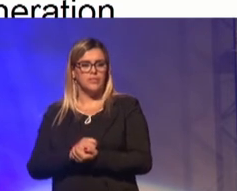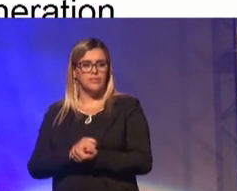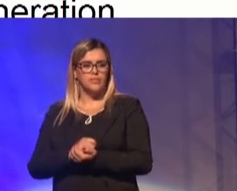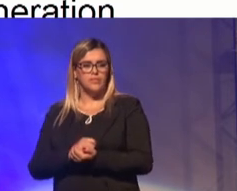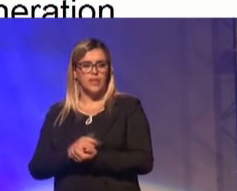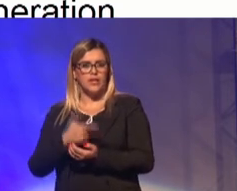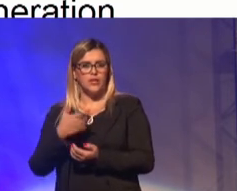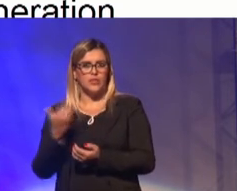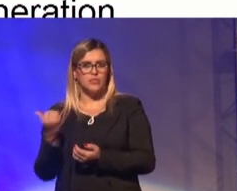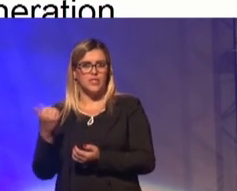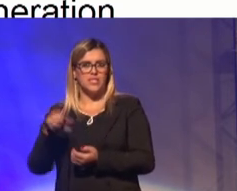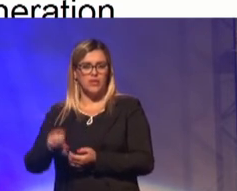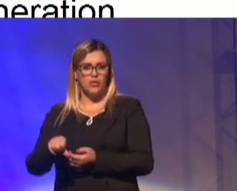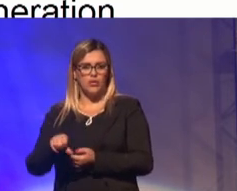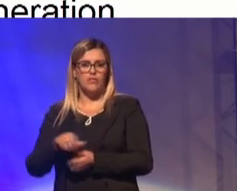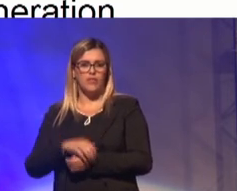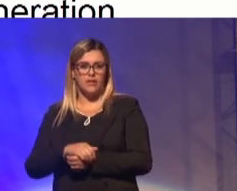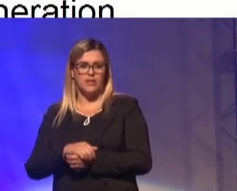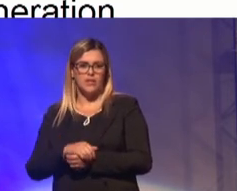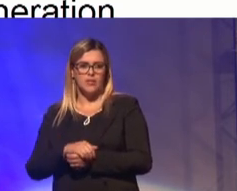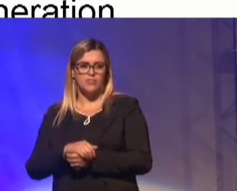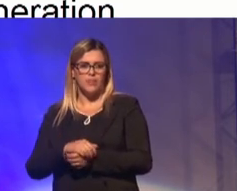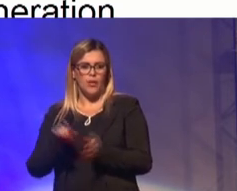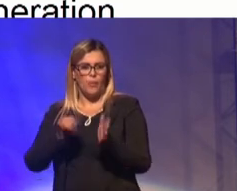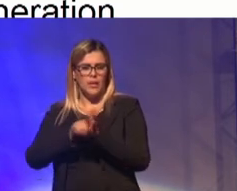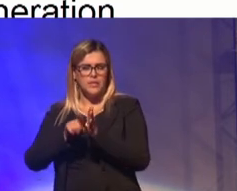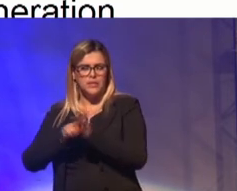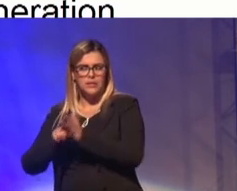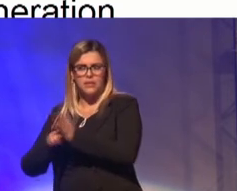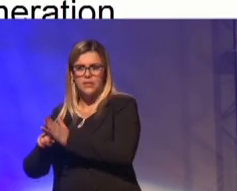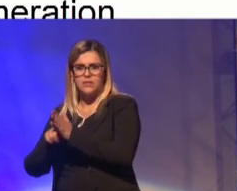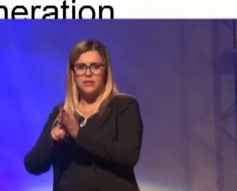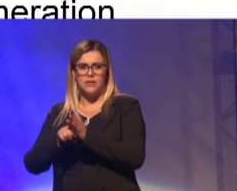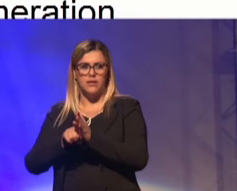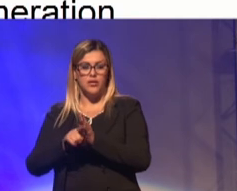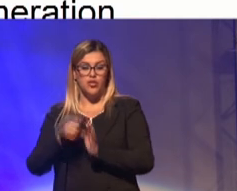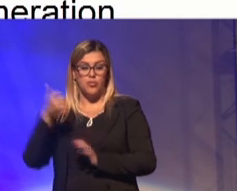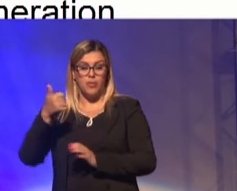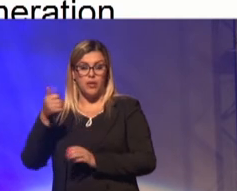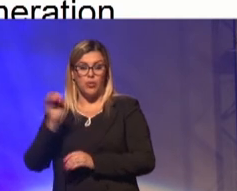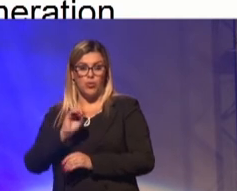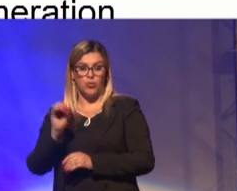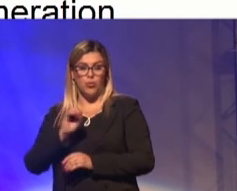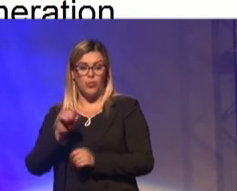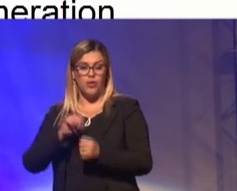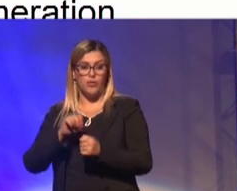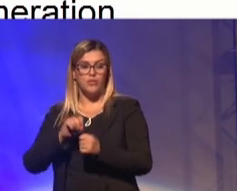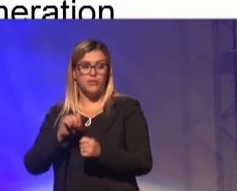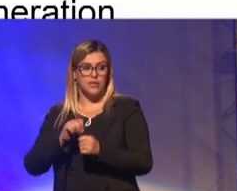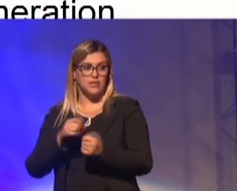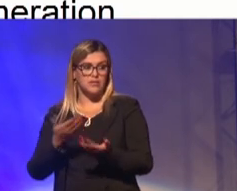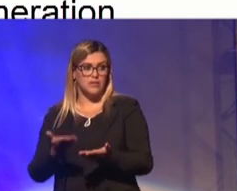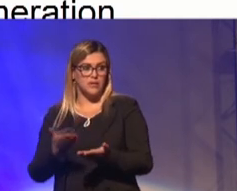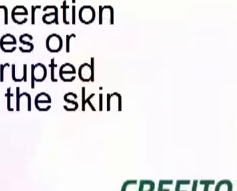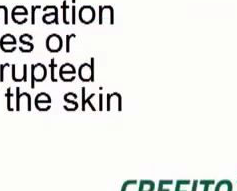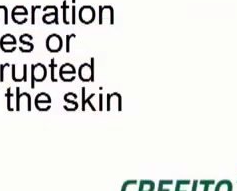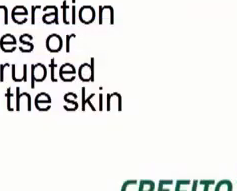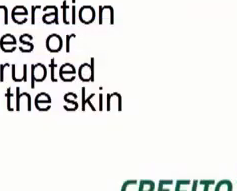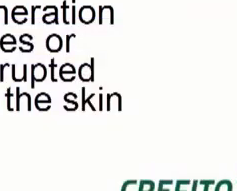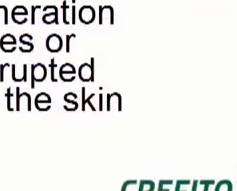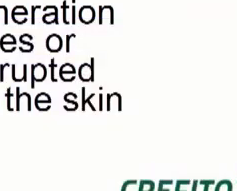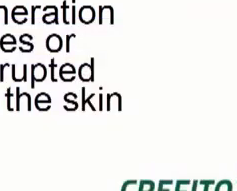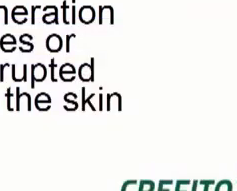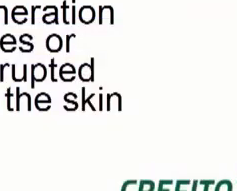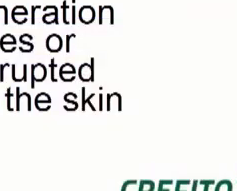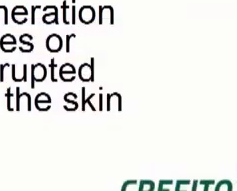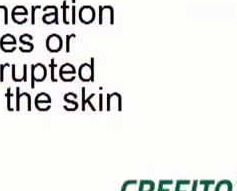até 2019, eu fiz o levantamento agora, no dia 1º de outubro, e na estratégia de busca, que não está aparecendo ali, porque ela estava